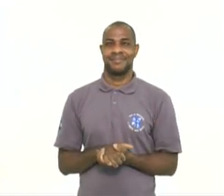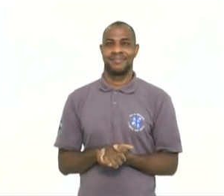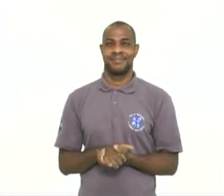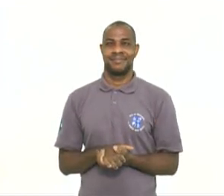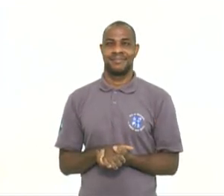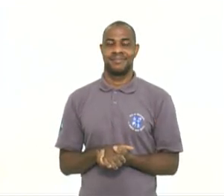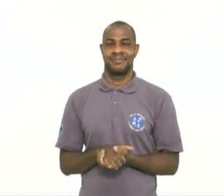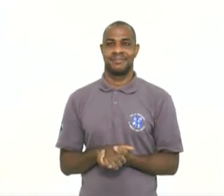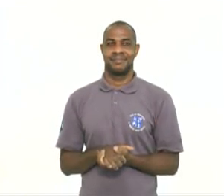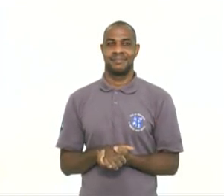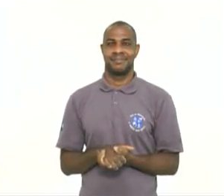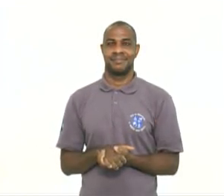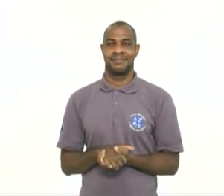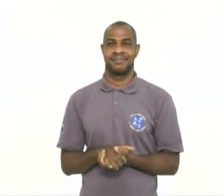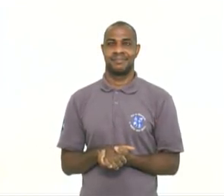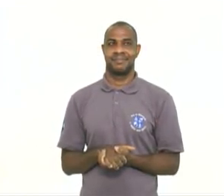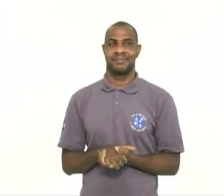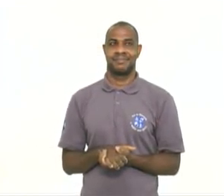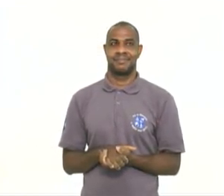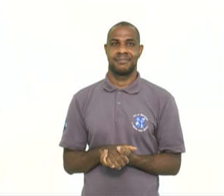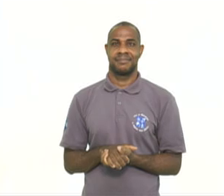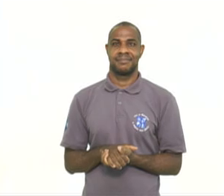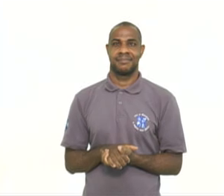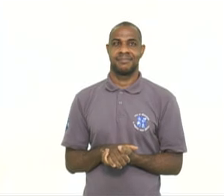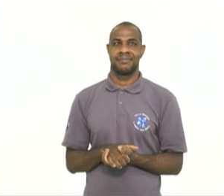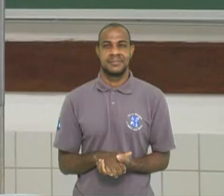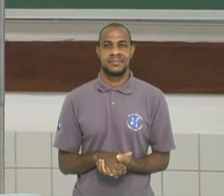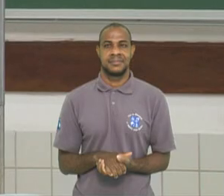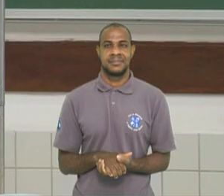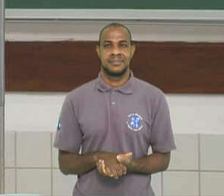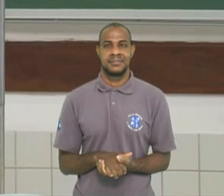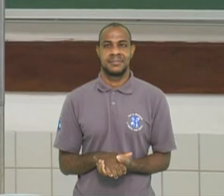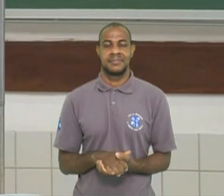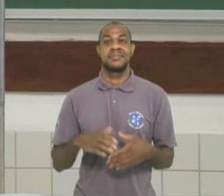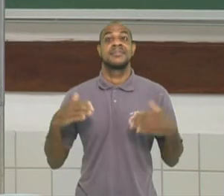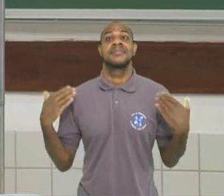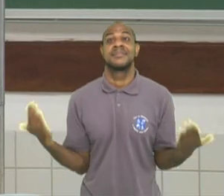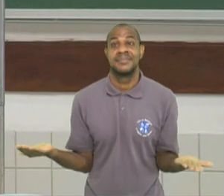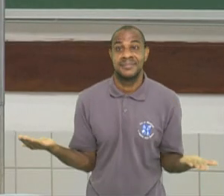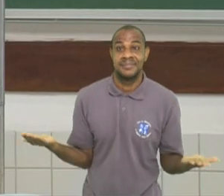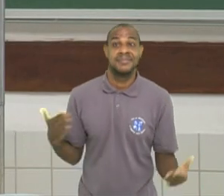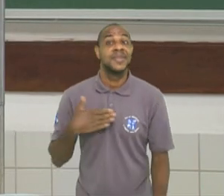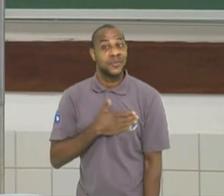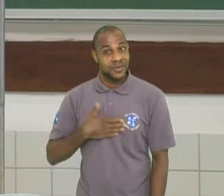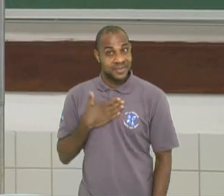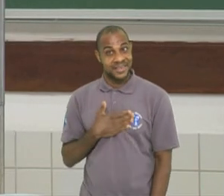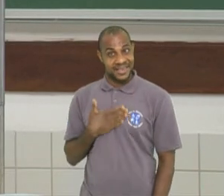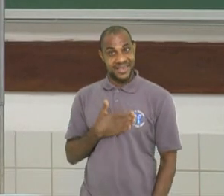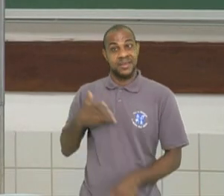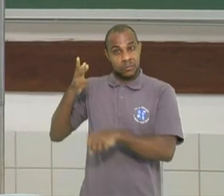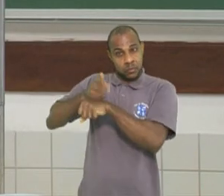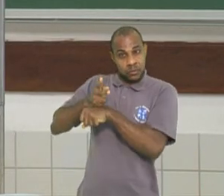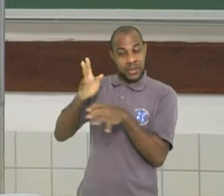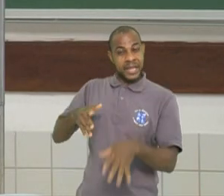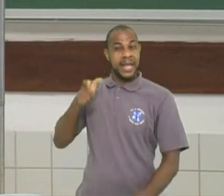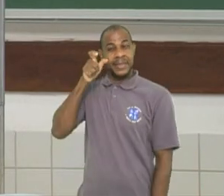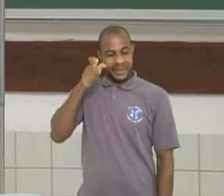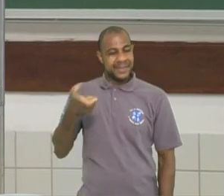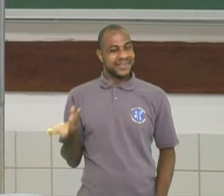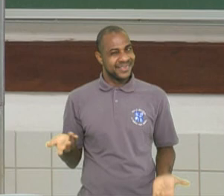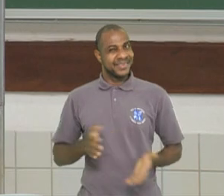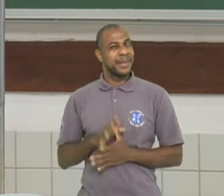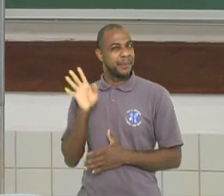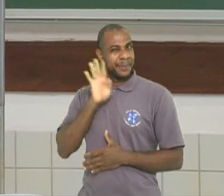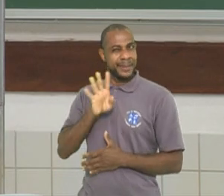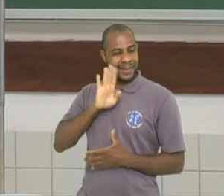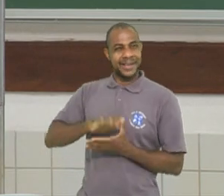E aí E aí Oi e aí pessoal gostaram do vídeo é muito interessante né